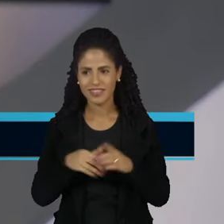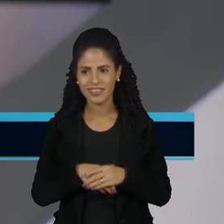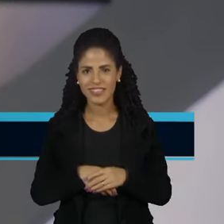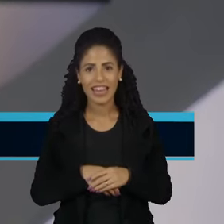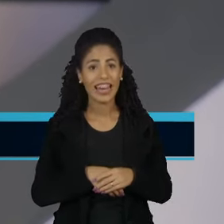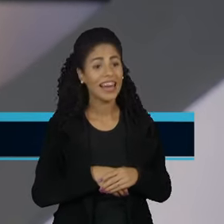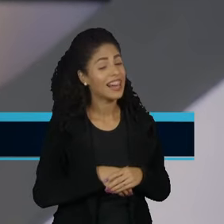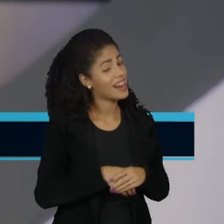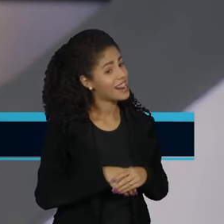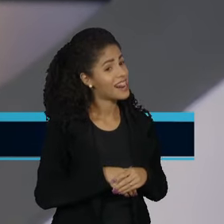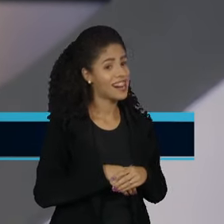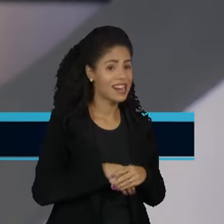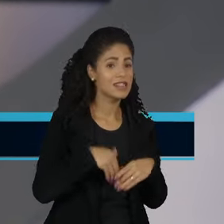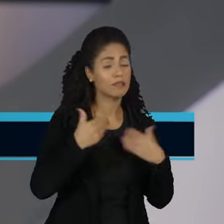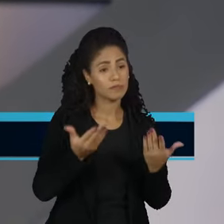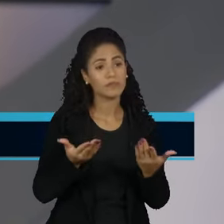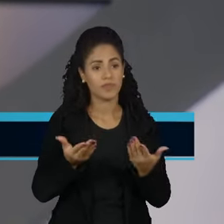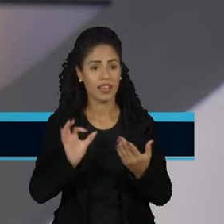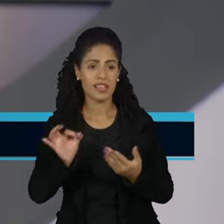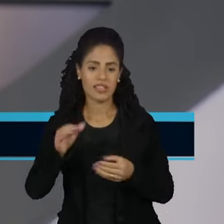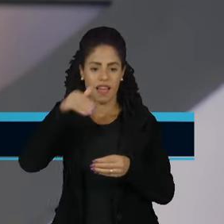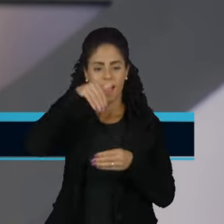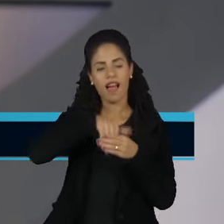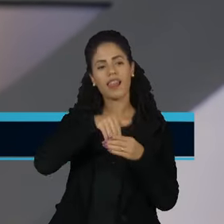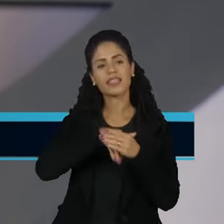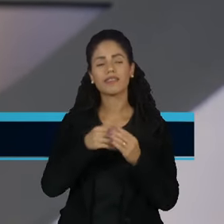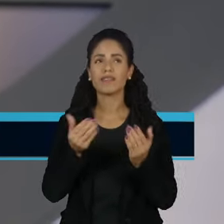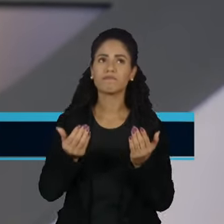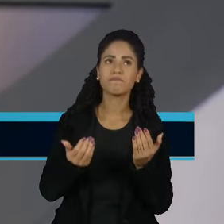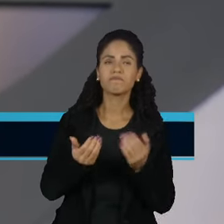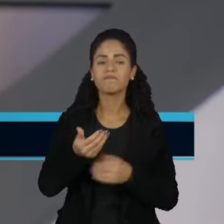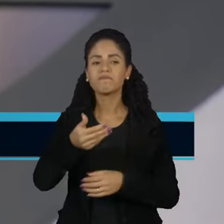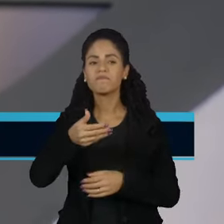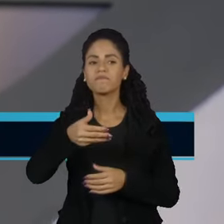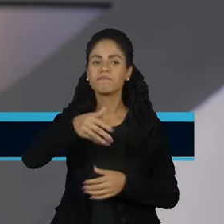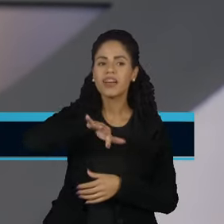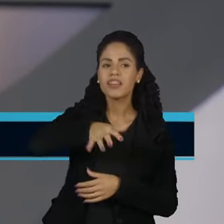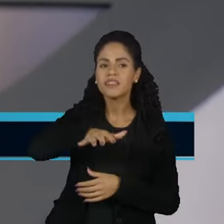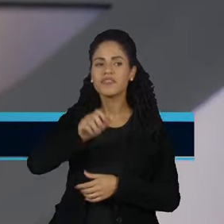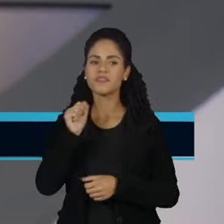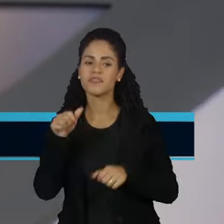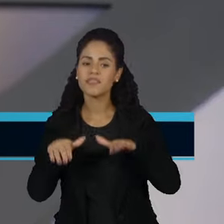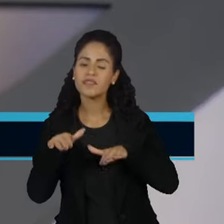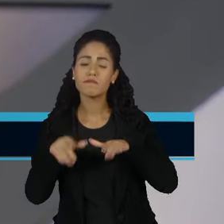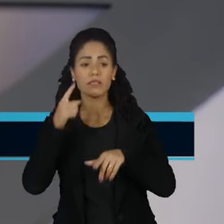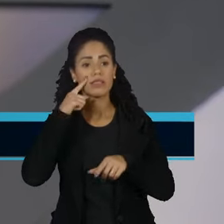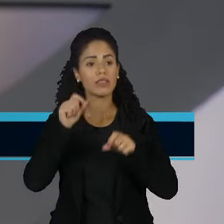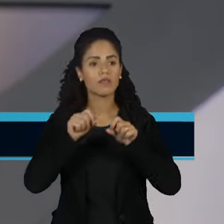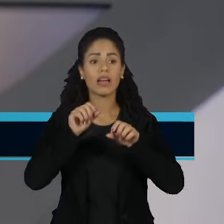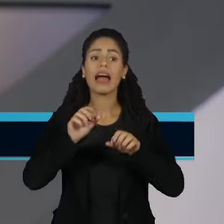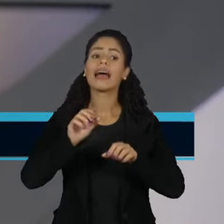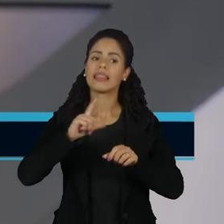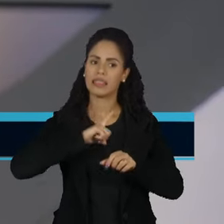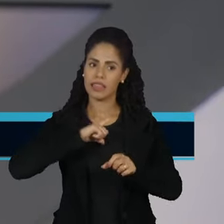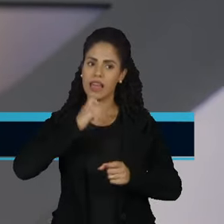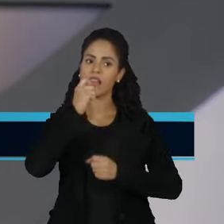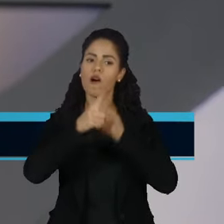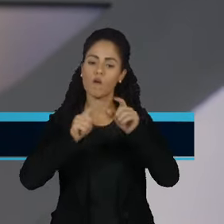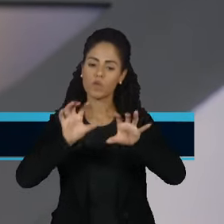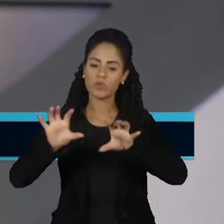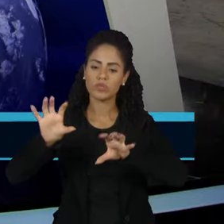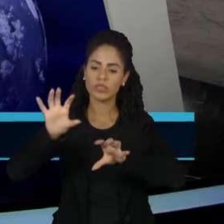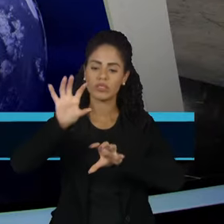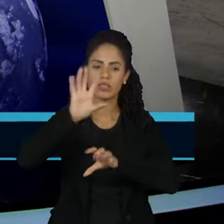A eleição ainda está muito indefinida, né? Porque a gente tem que olhar alguns estados e tem estados que podem ser aí os